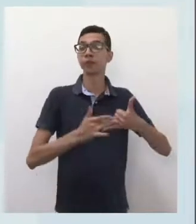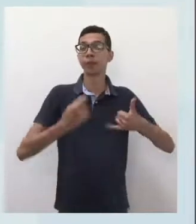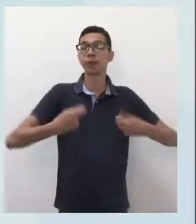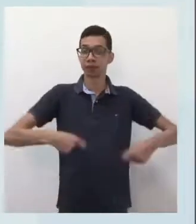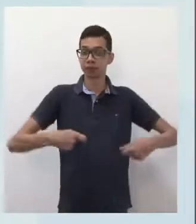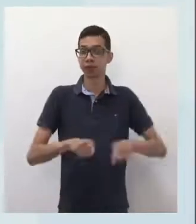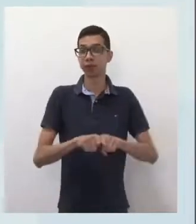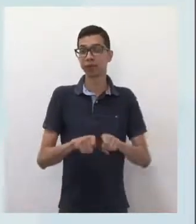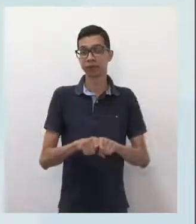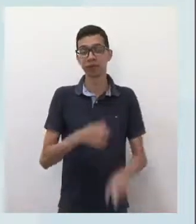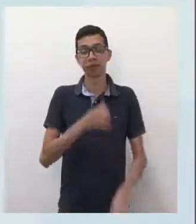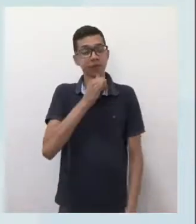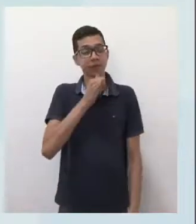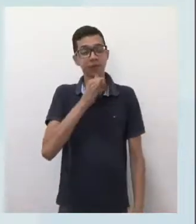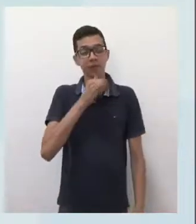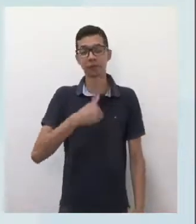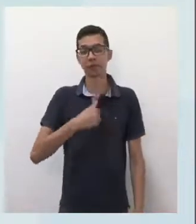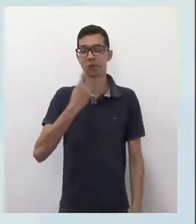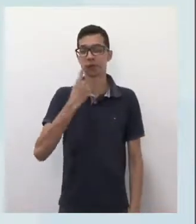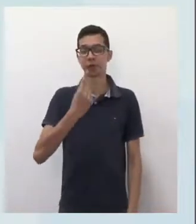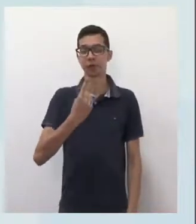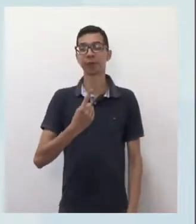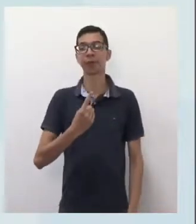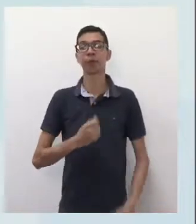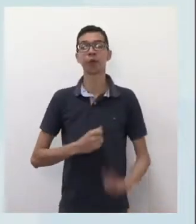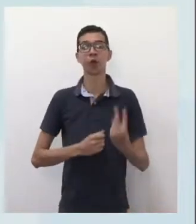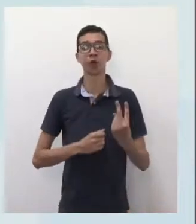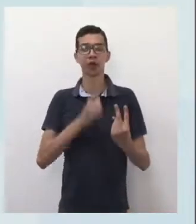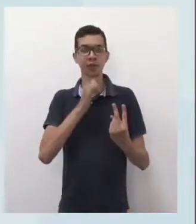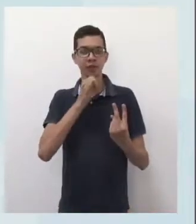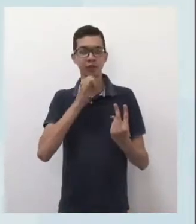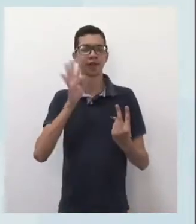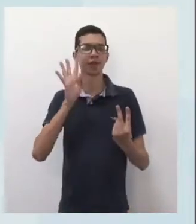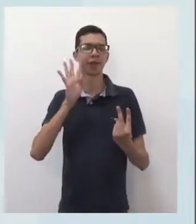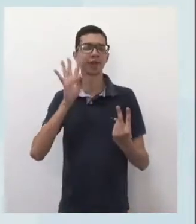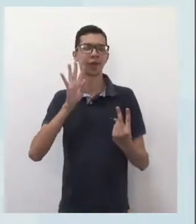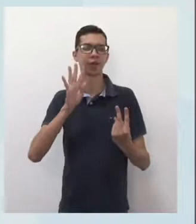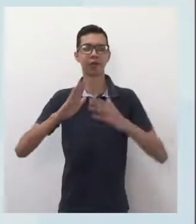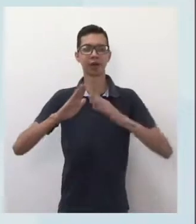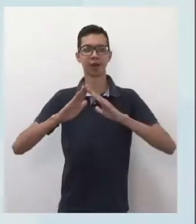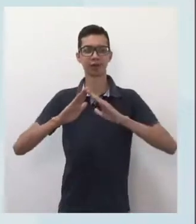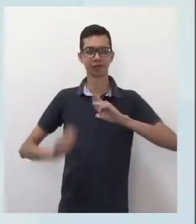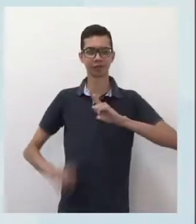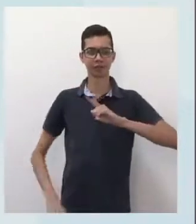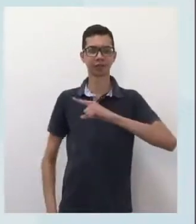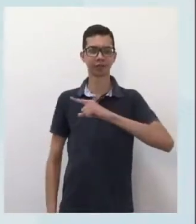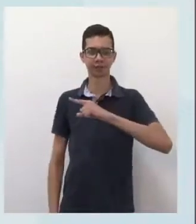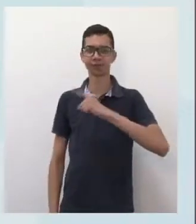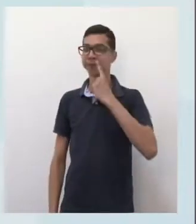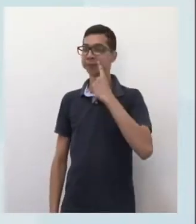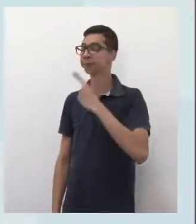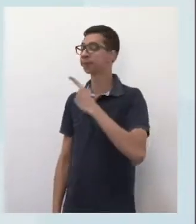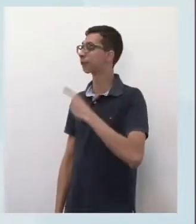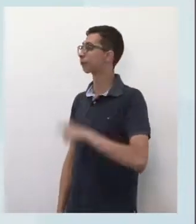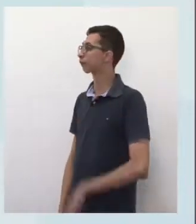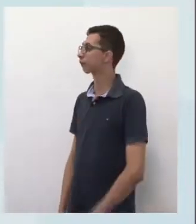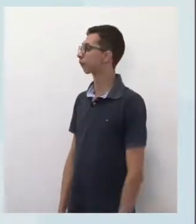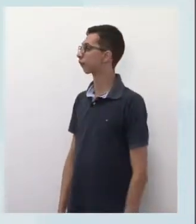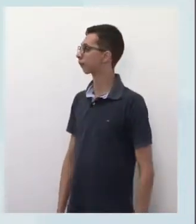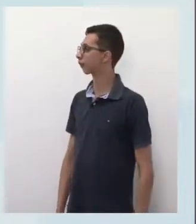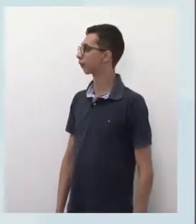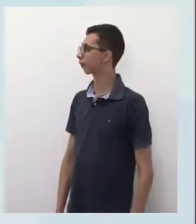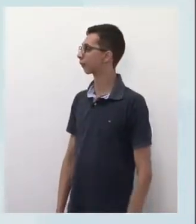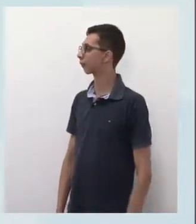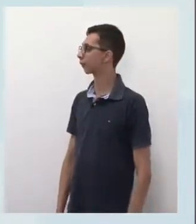pegando dois exemplos aí, legais aí que eu tirei dos aparelhos lá de casa. Vamos olhar com calma aí o que a gente tem. Esse